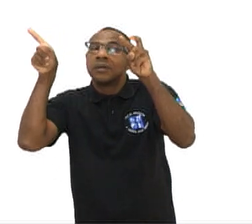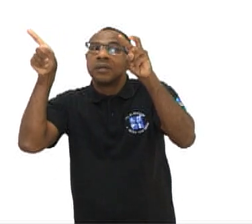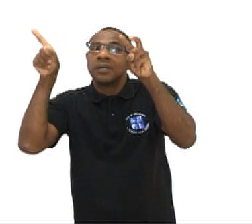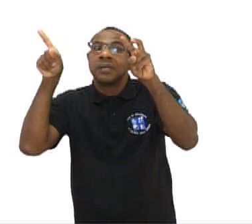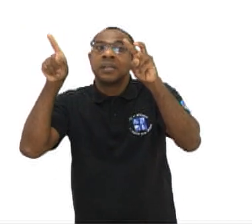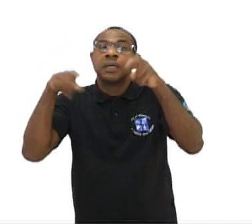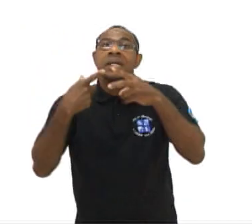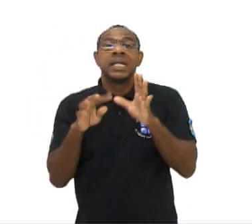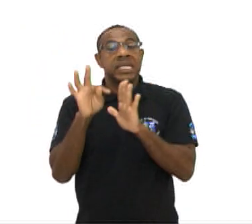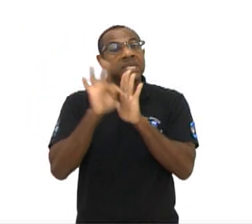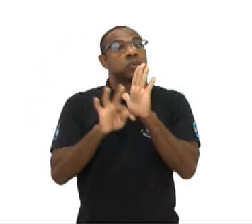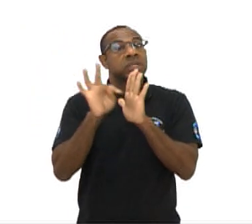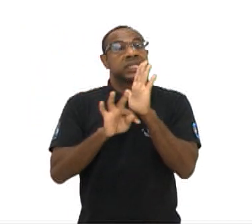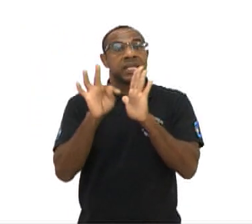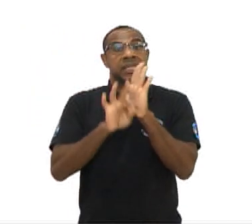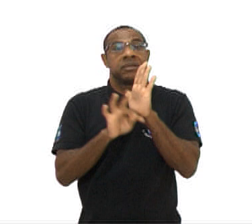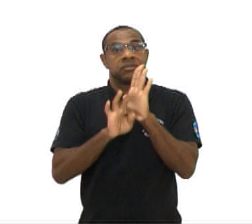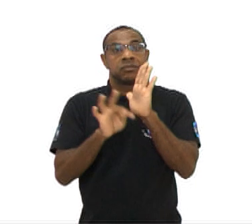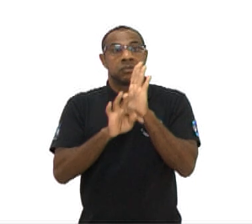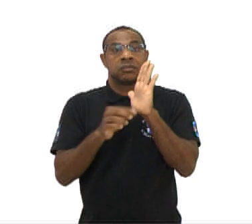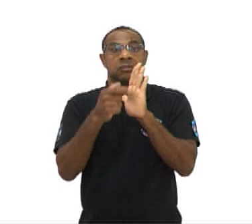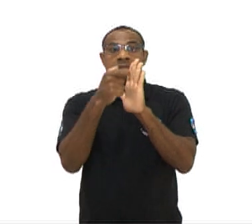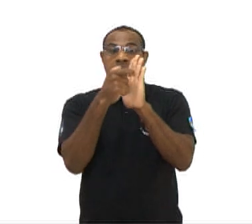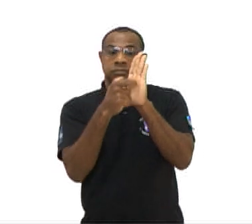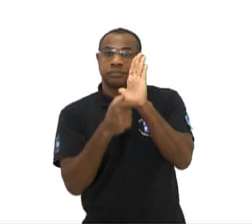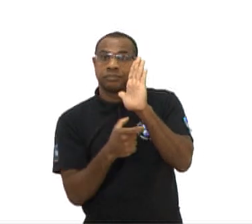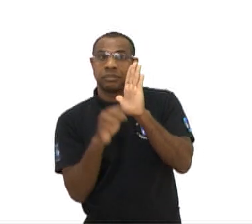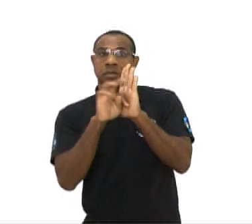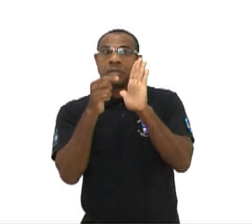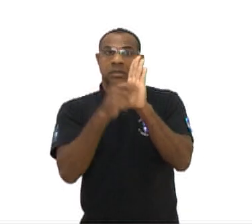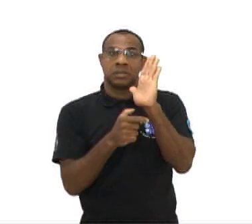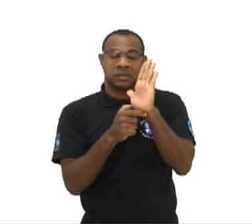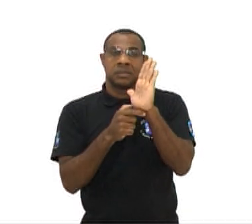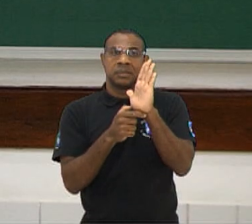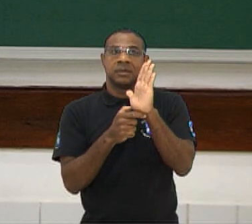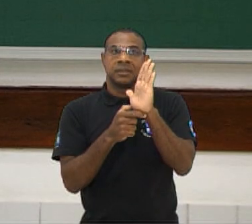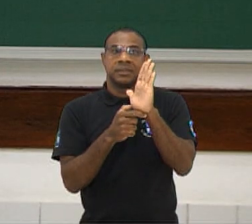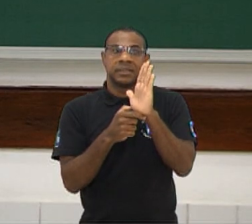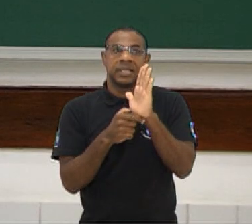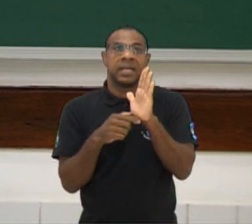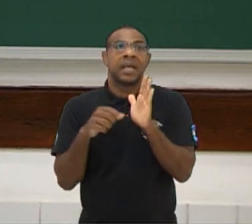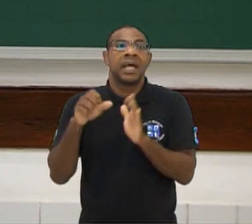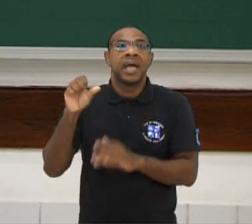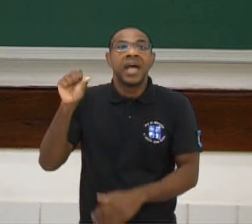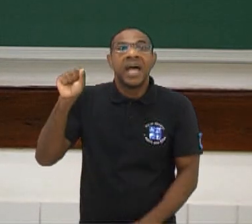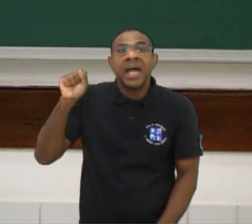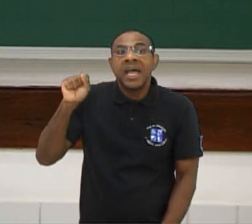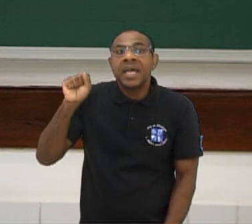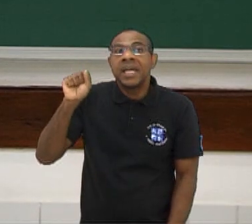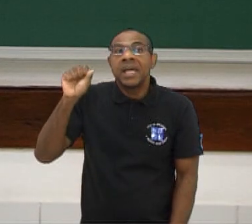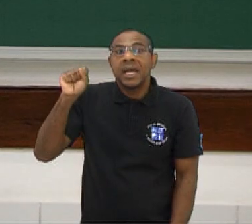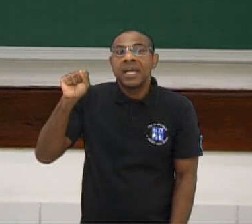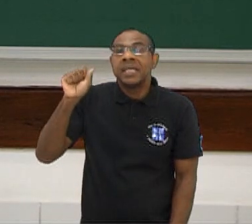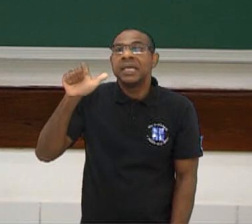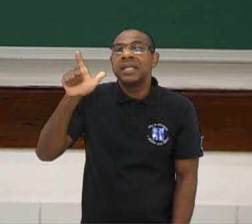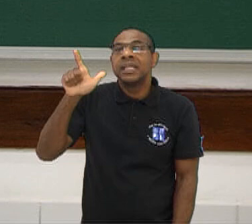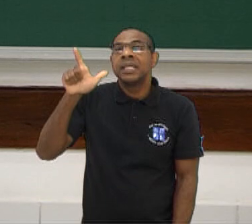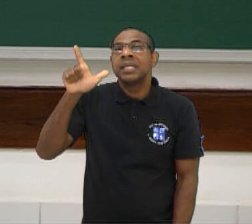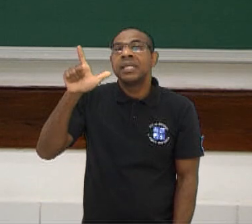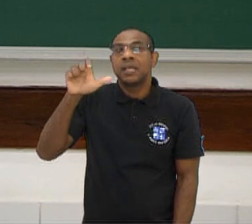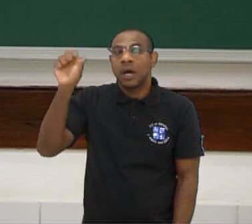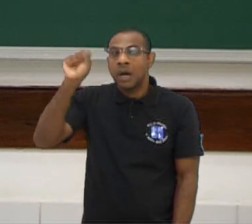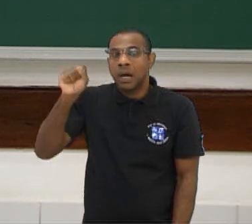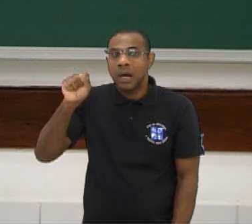E o texto. Coloquei ali para vocês que slow significa lento, devagar. Então, até onde nós lemos